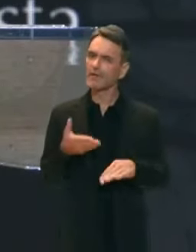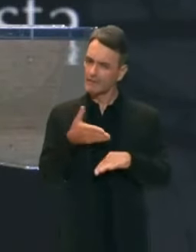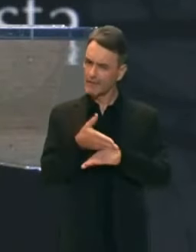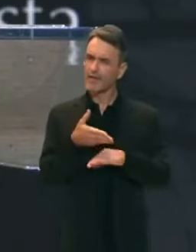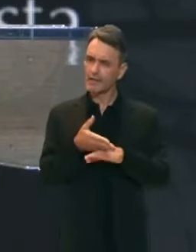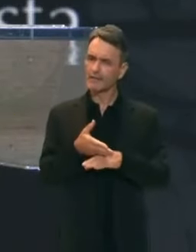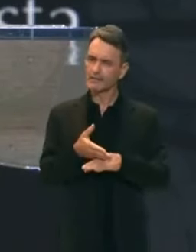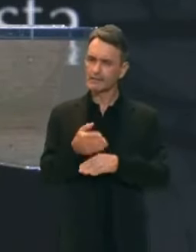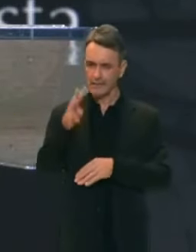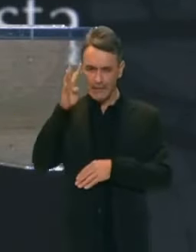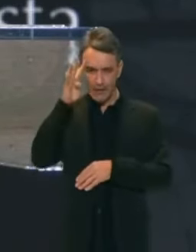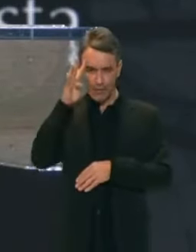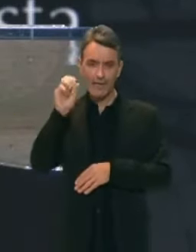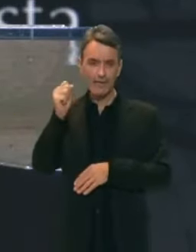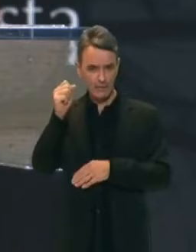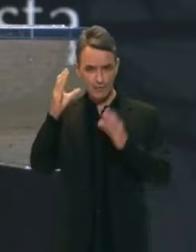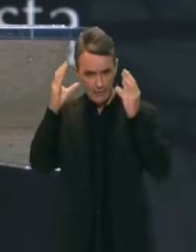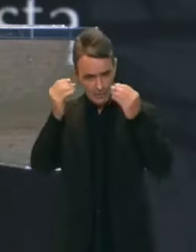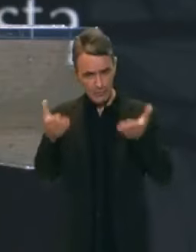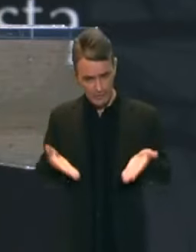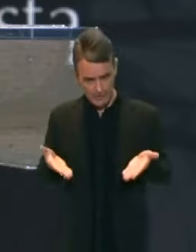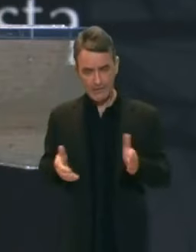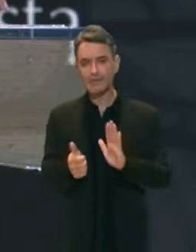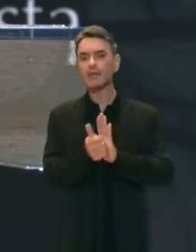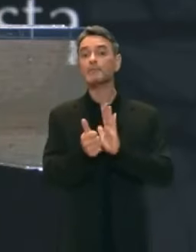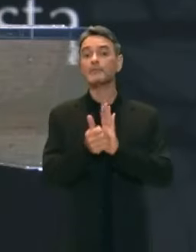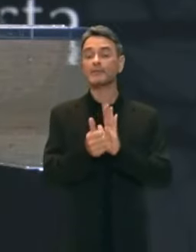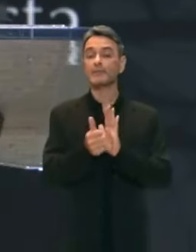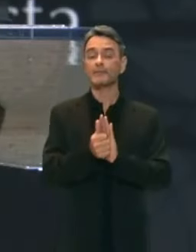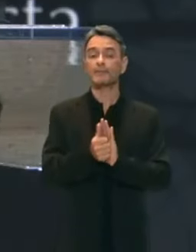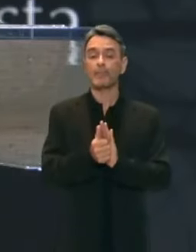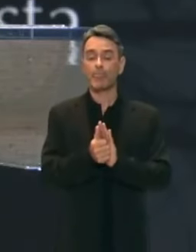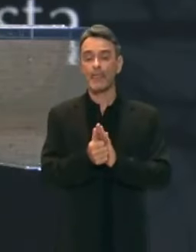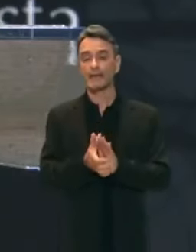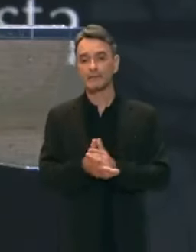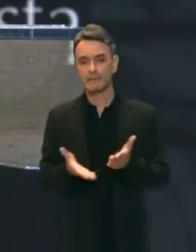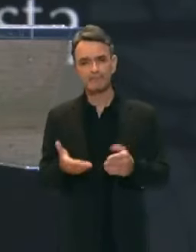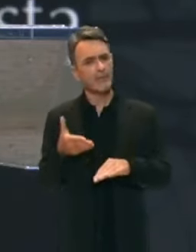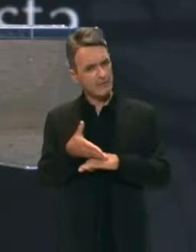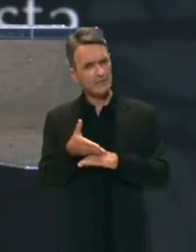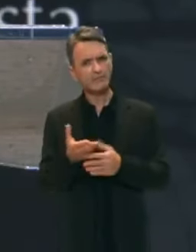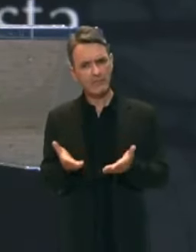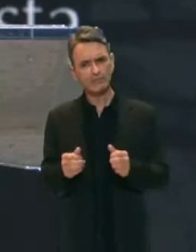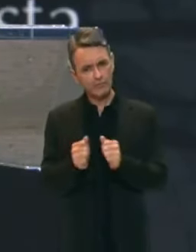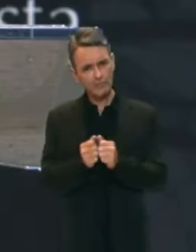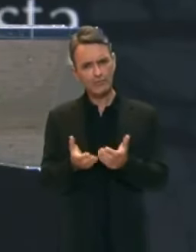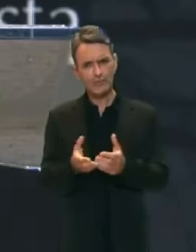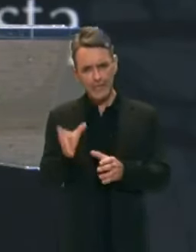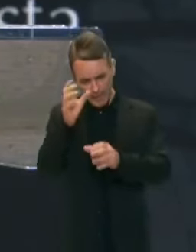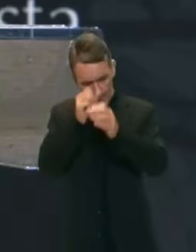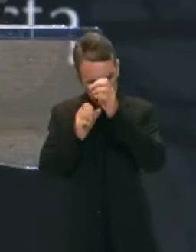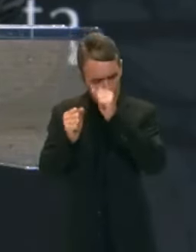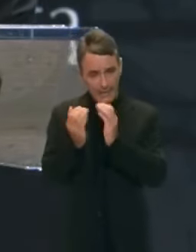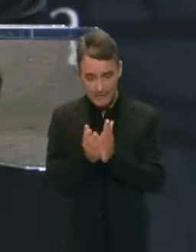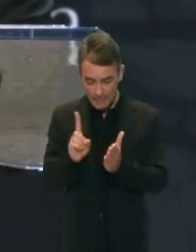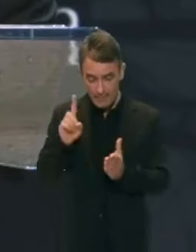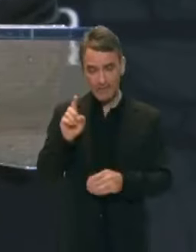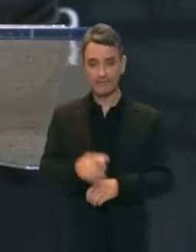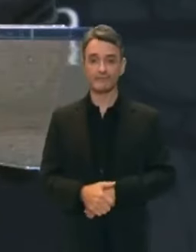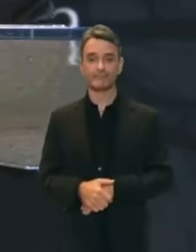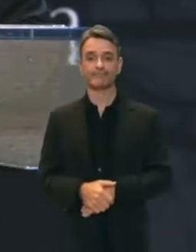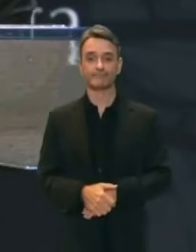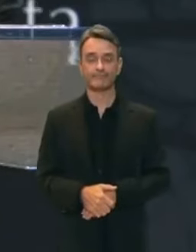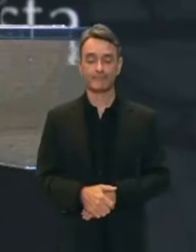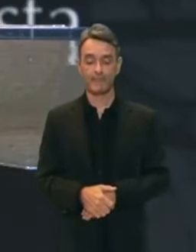quarta-feira, 20 horas, aqui nesse mesmo lugar, no templo aqui, você participa conosco e aprende um pouco mais da palavra.